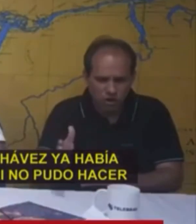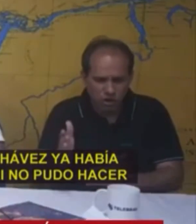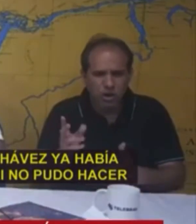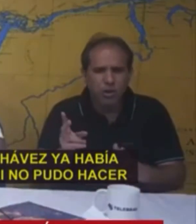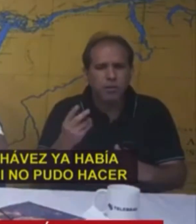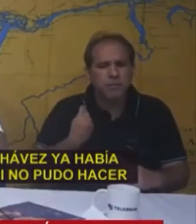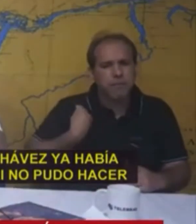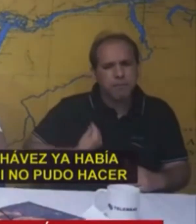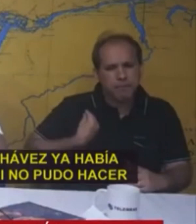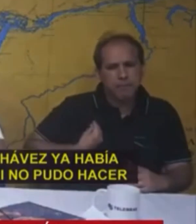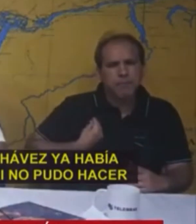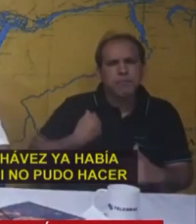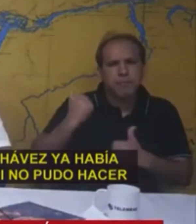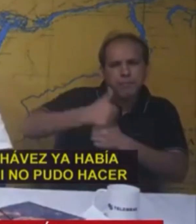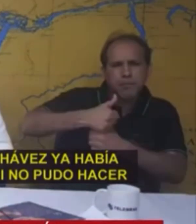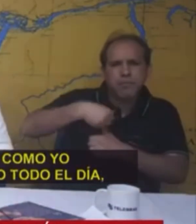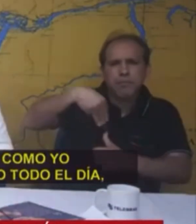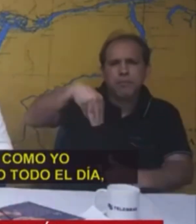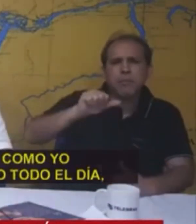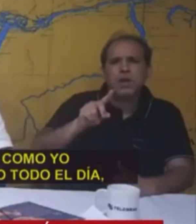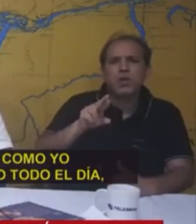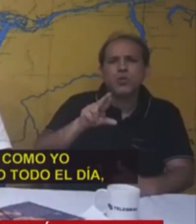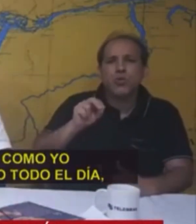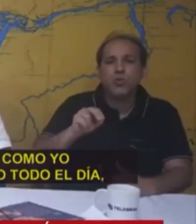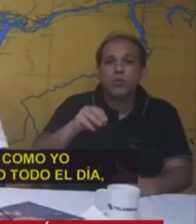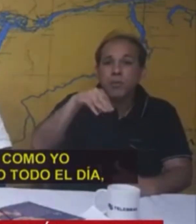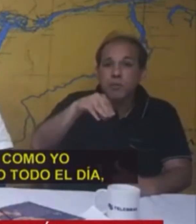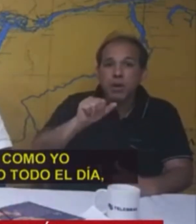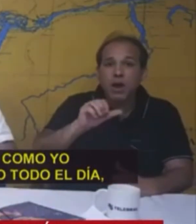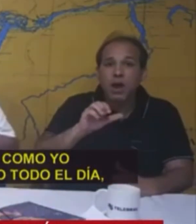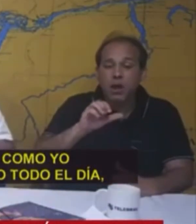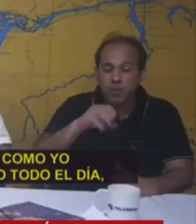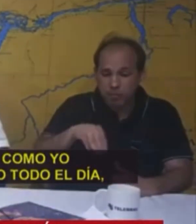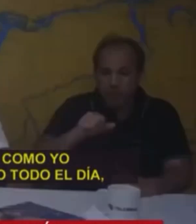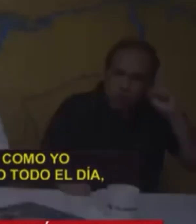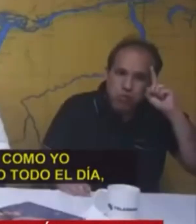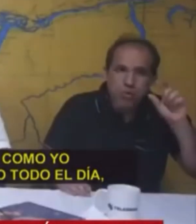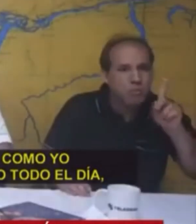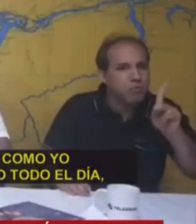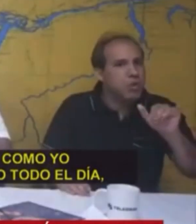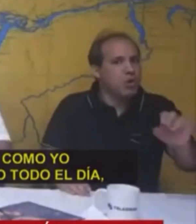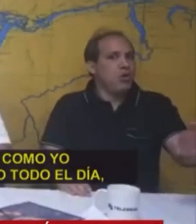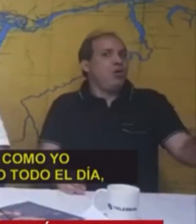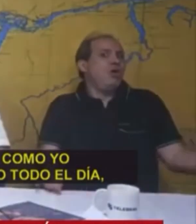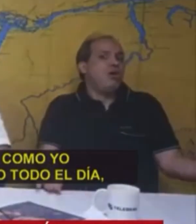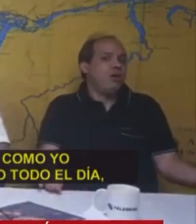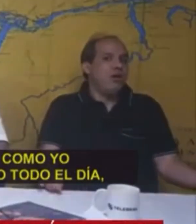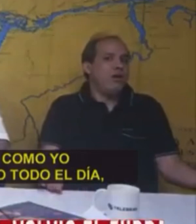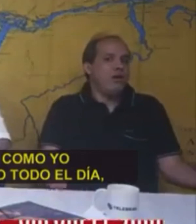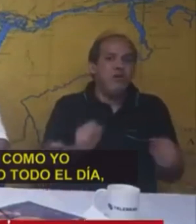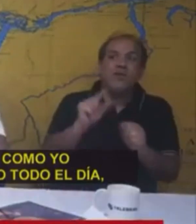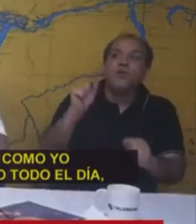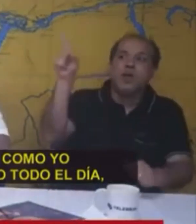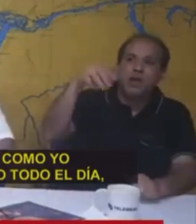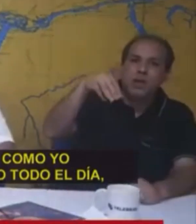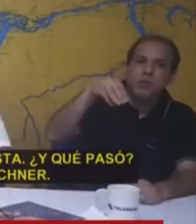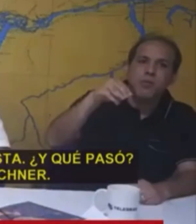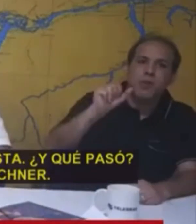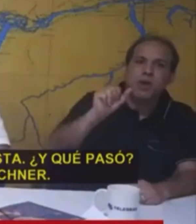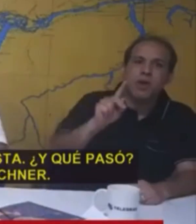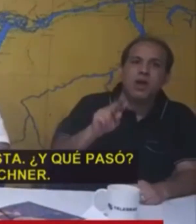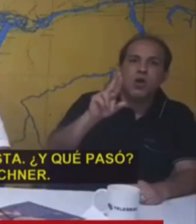era o Maduro, tá certo? Bem, o Macri não conseguiu fazer tudo o que queria, tinha problemas, como tem. O que o pessoal fez com o Macri? Porrada nele o dia